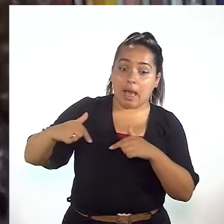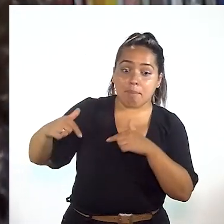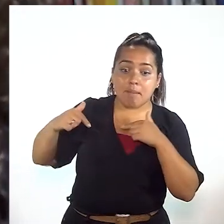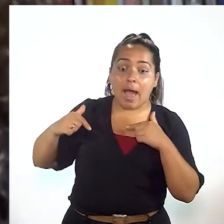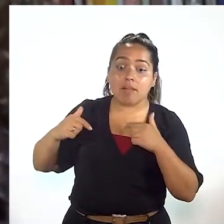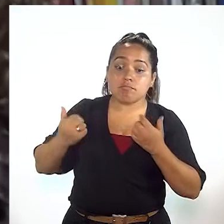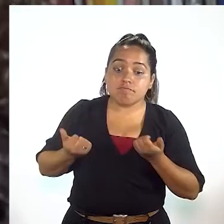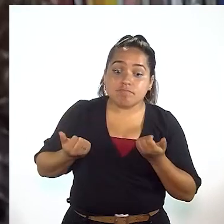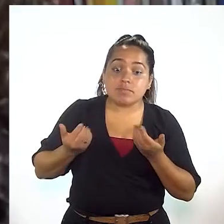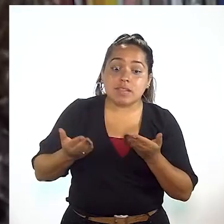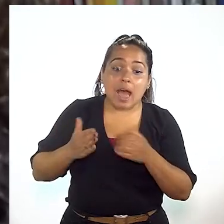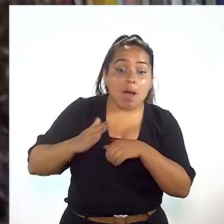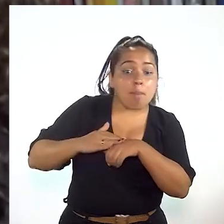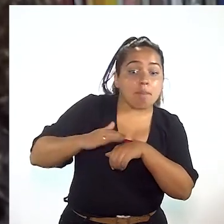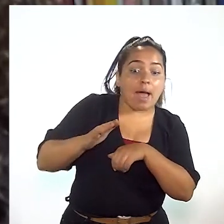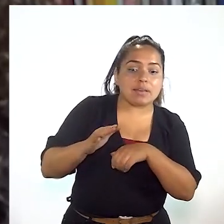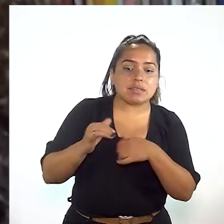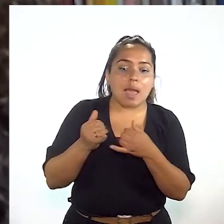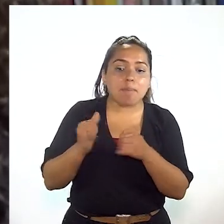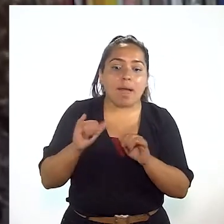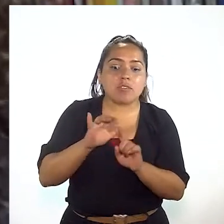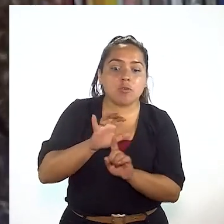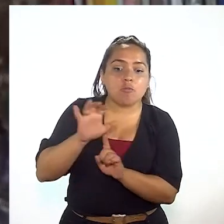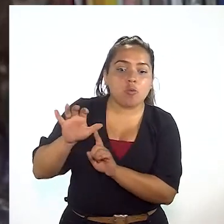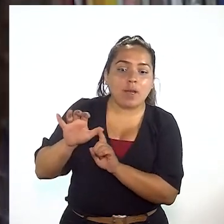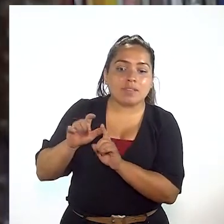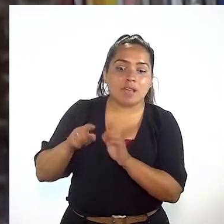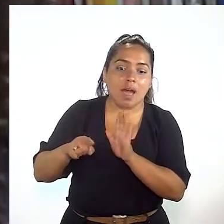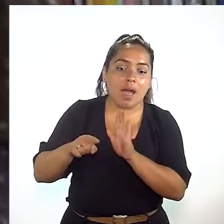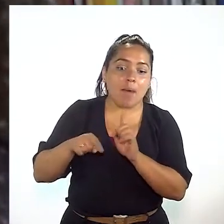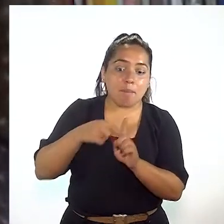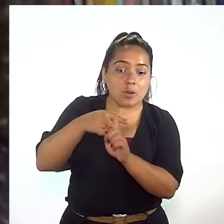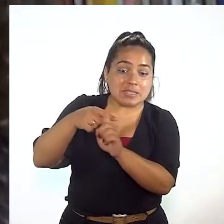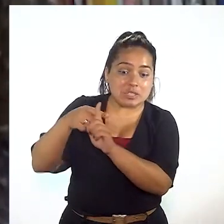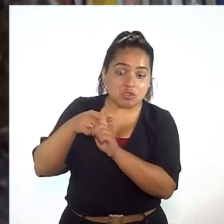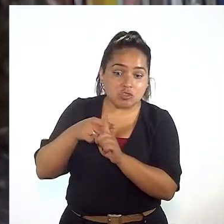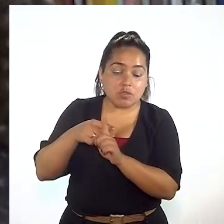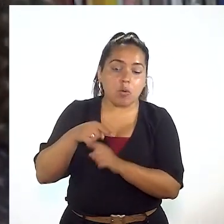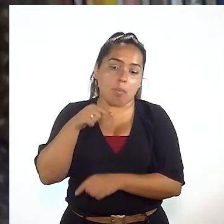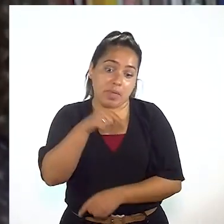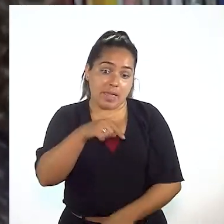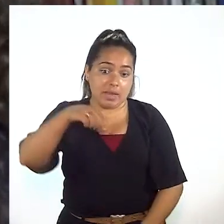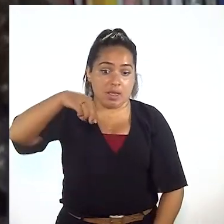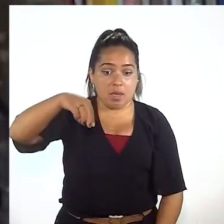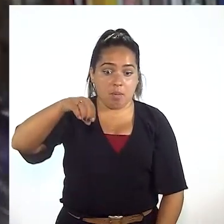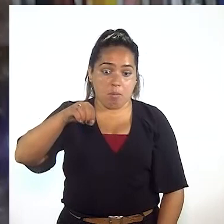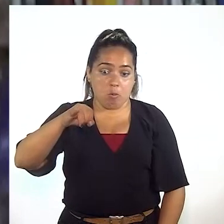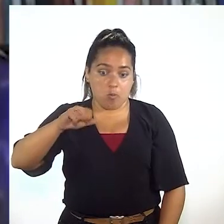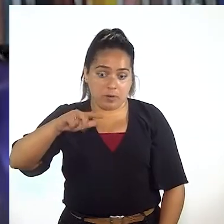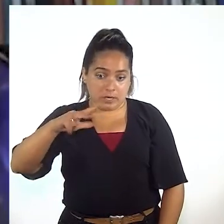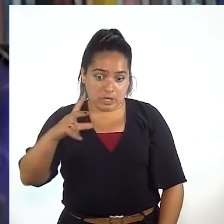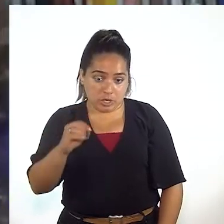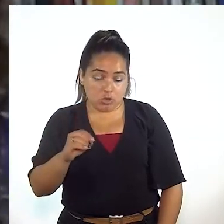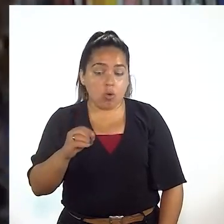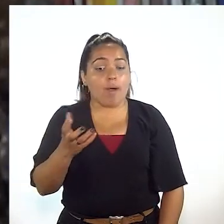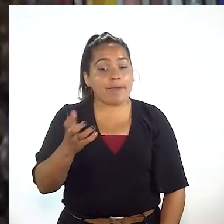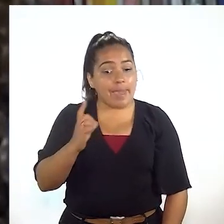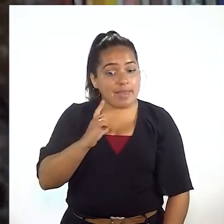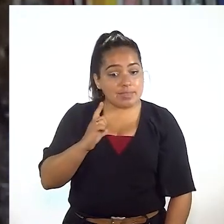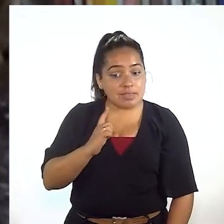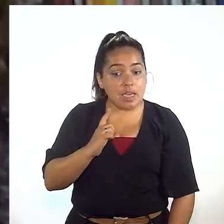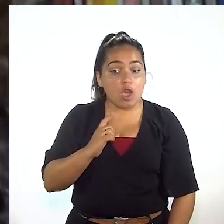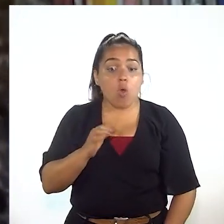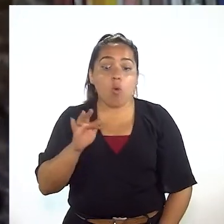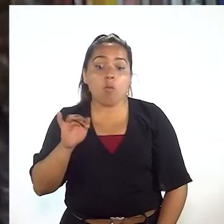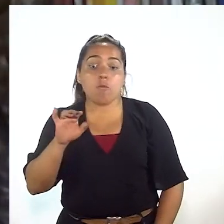entender como é que funciona isso e gerar cada vez mais impactos positivos. O próprio Moinho quer ter um